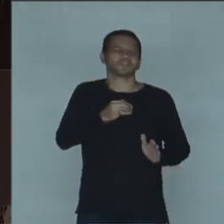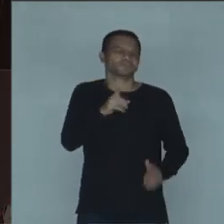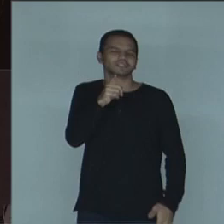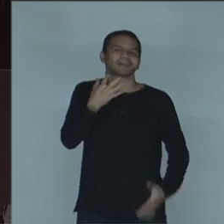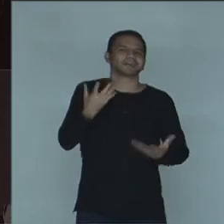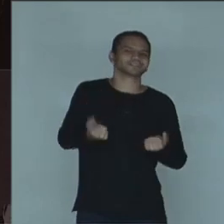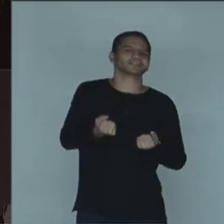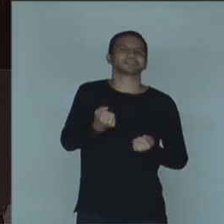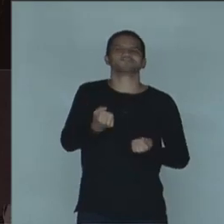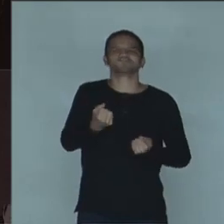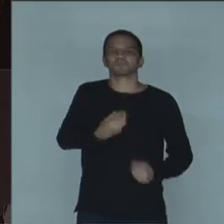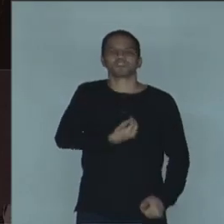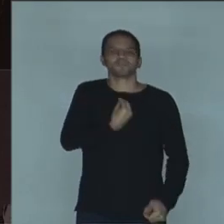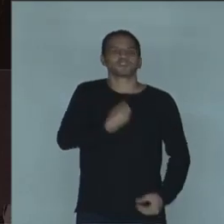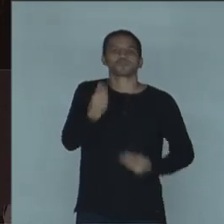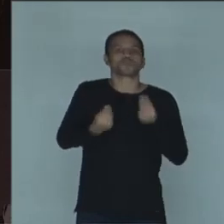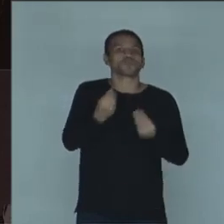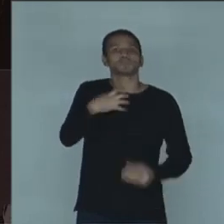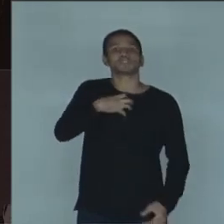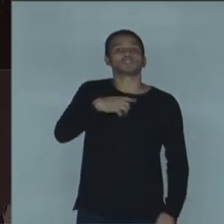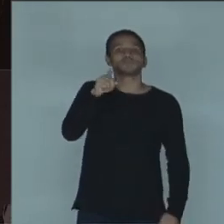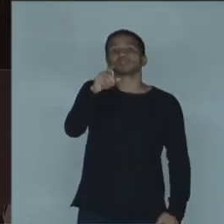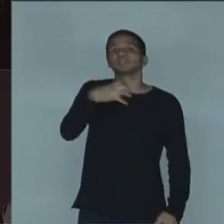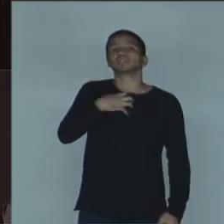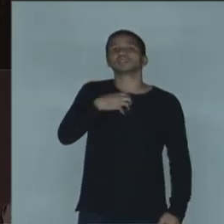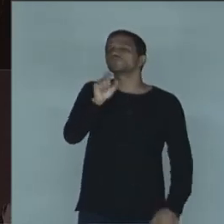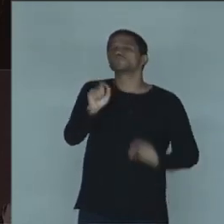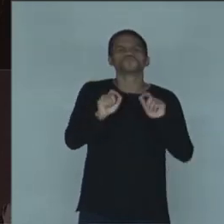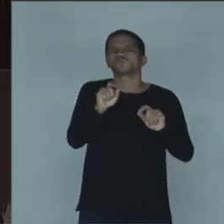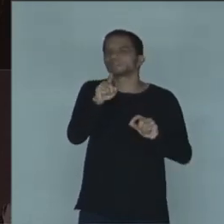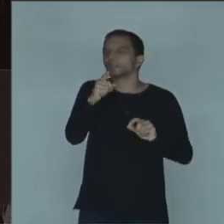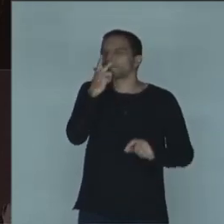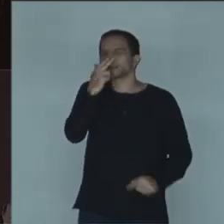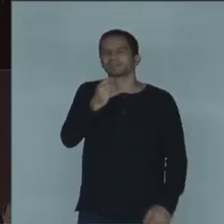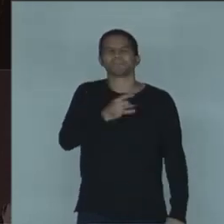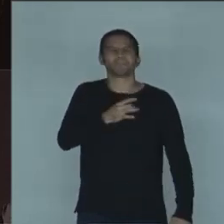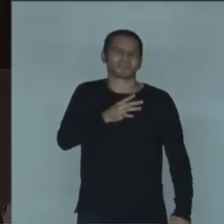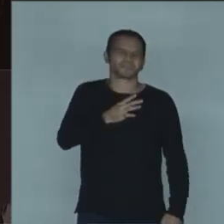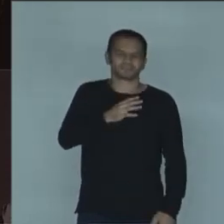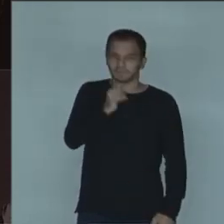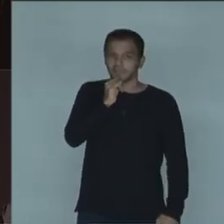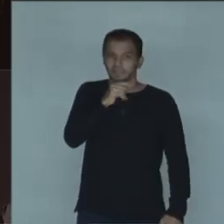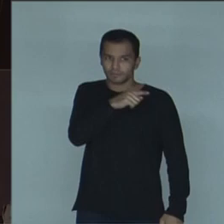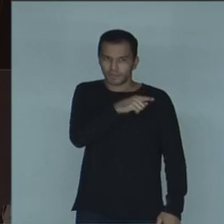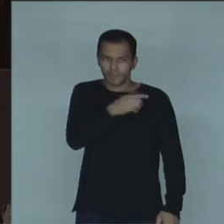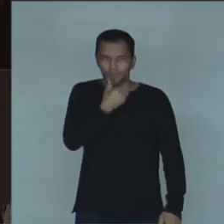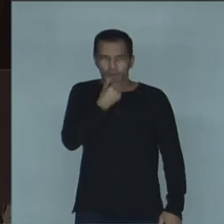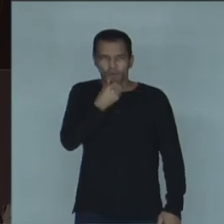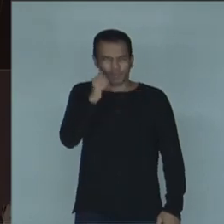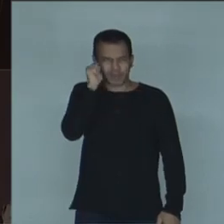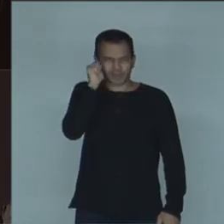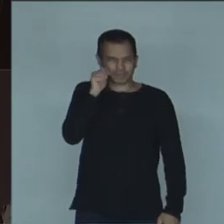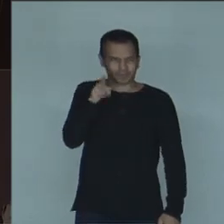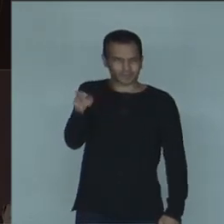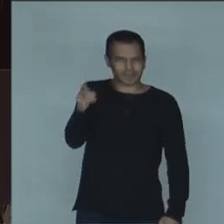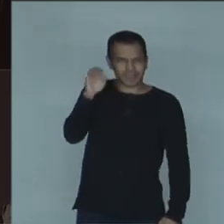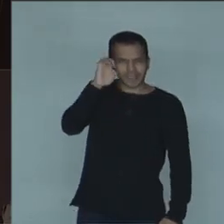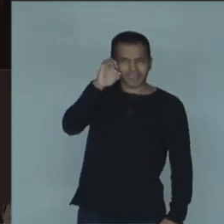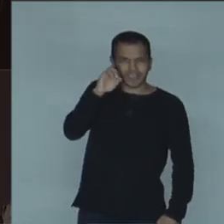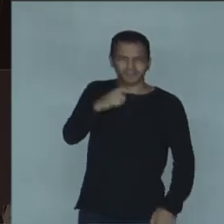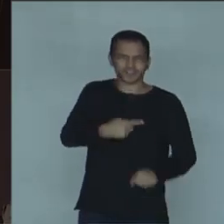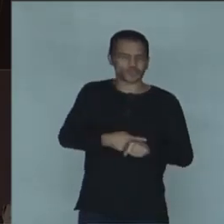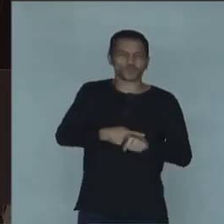e você viu no texto que Adão e Eva estavam nus eles estavam despidos